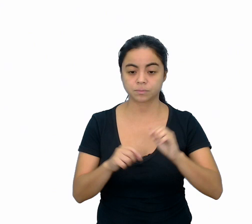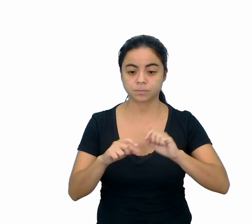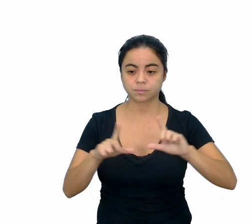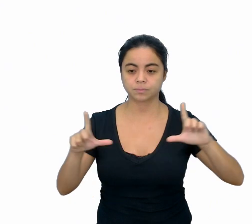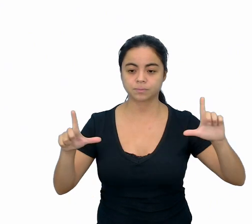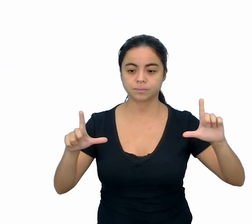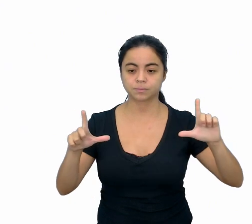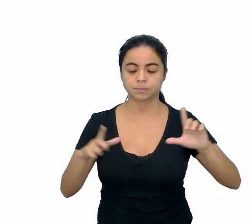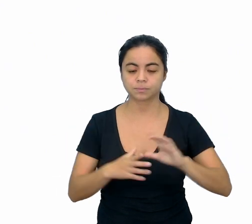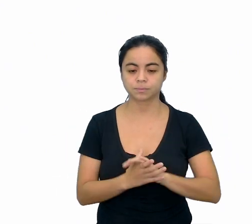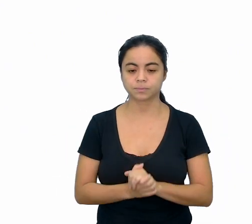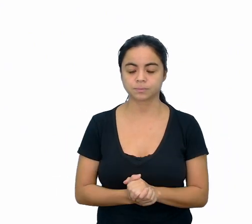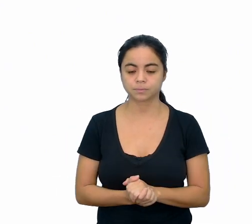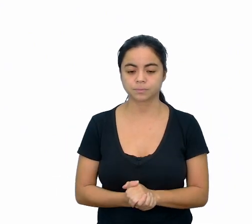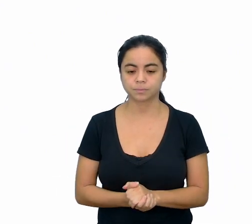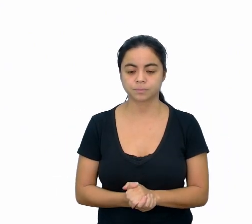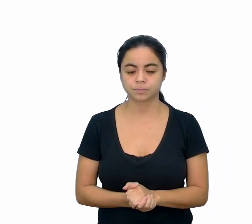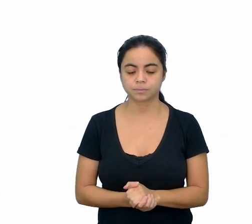com vocês